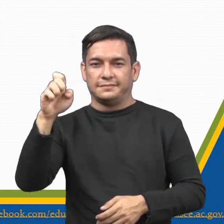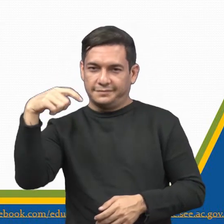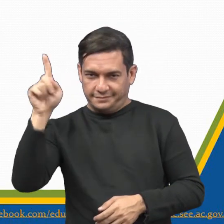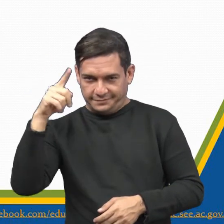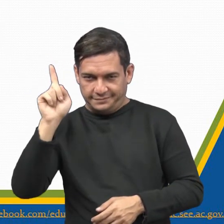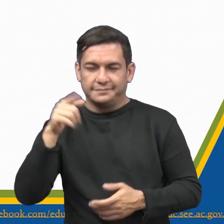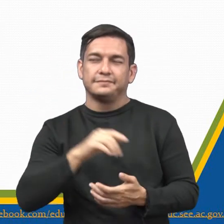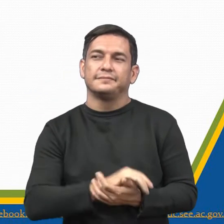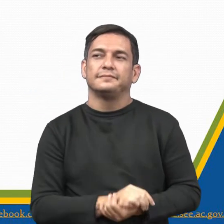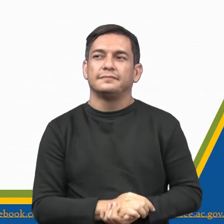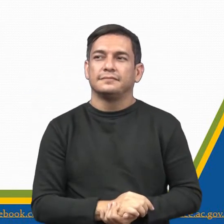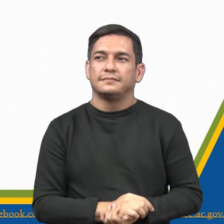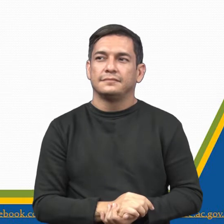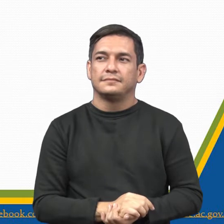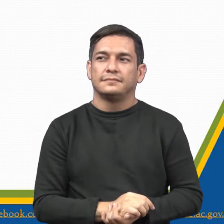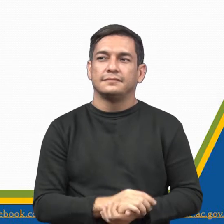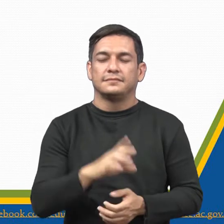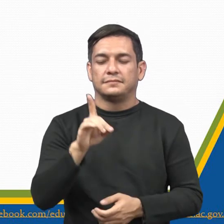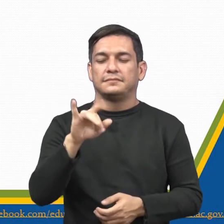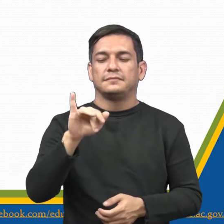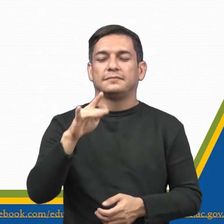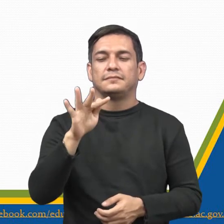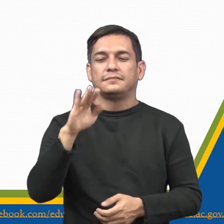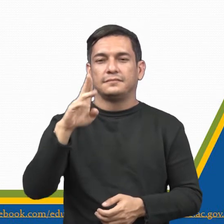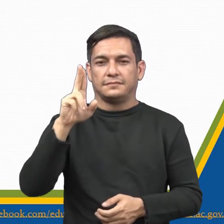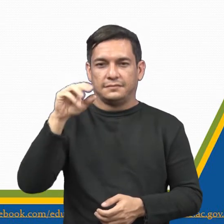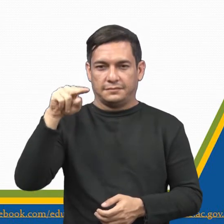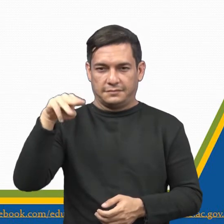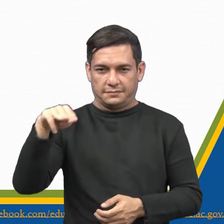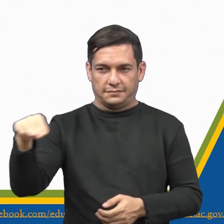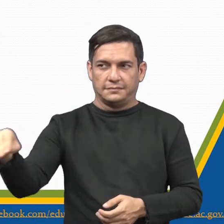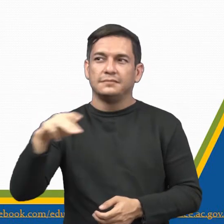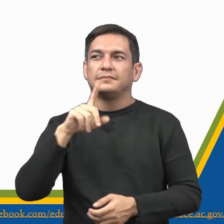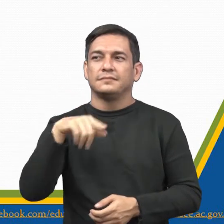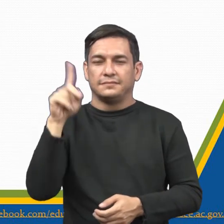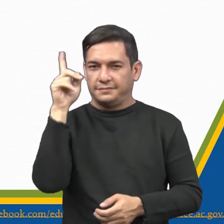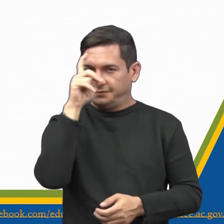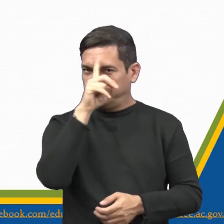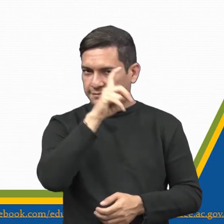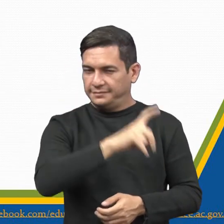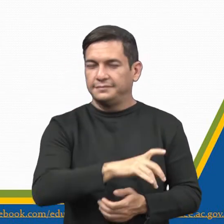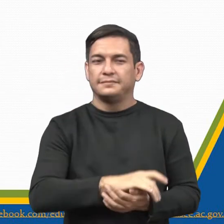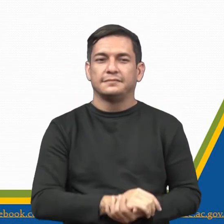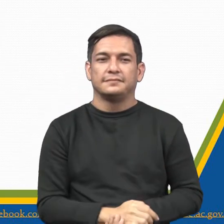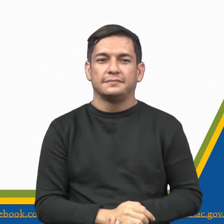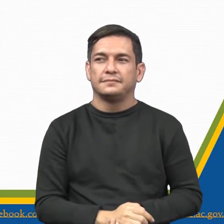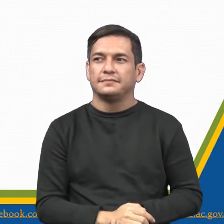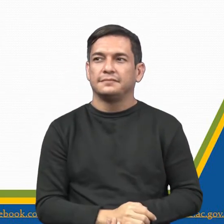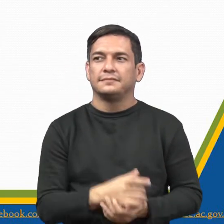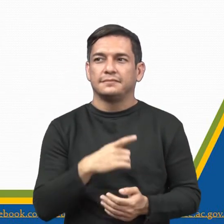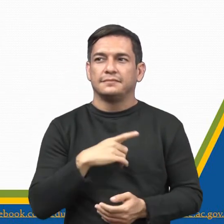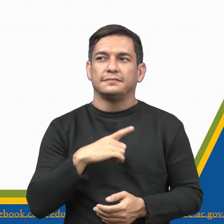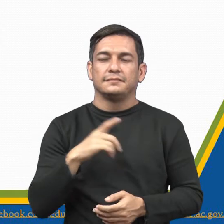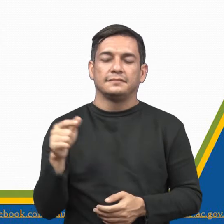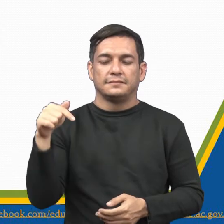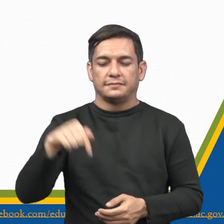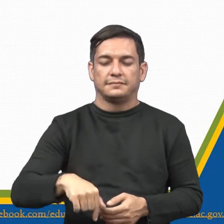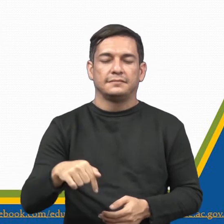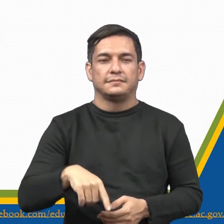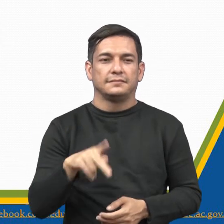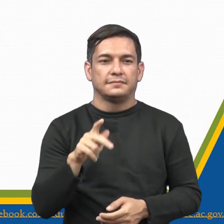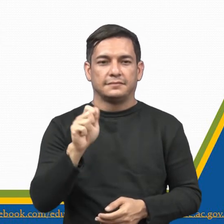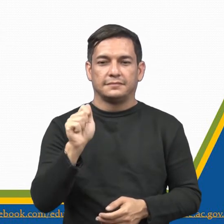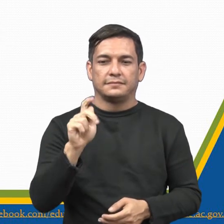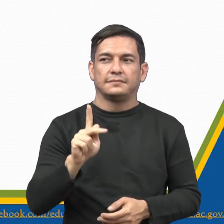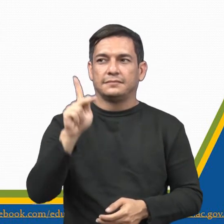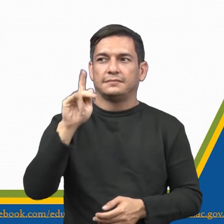né? É. Depois difícil, que é difícil. Depois nós temos o aqui, ou com K, ó,